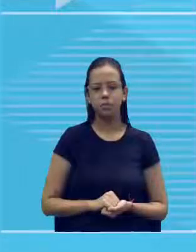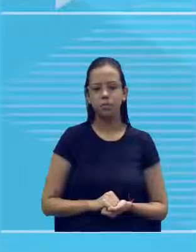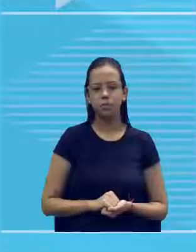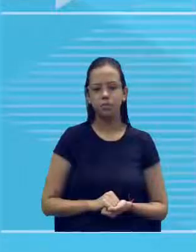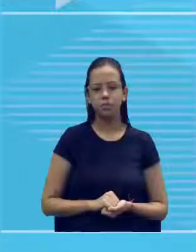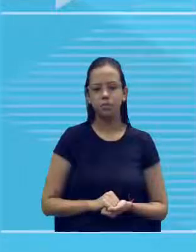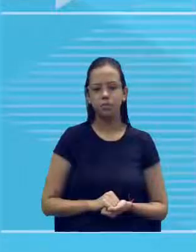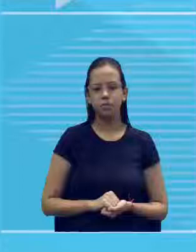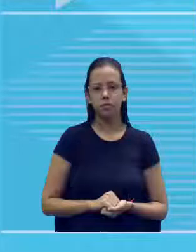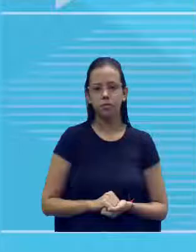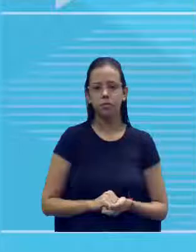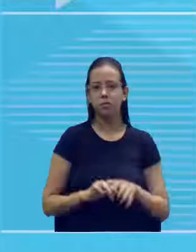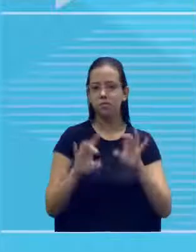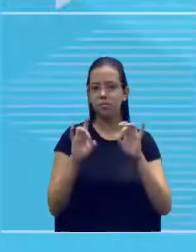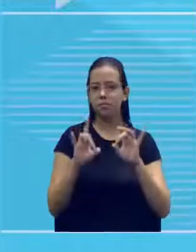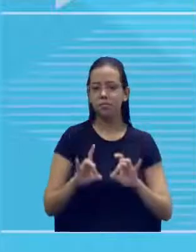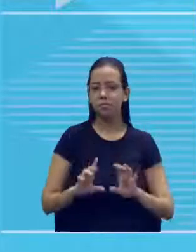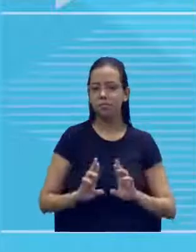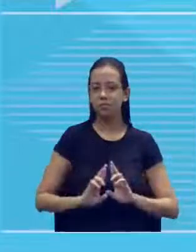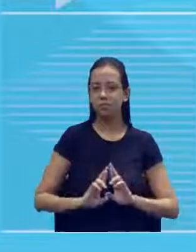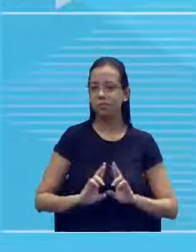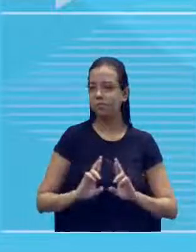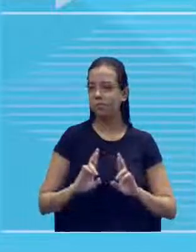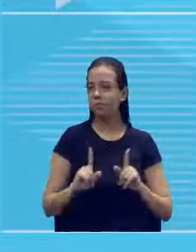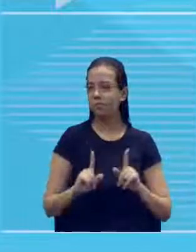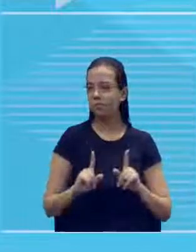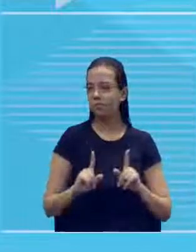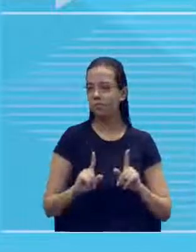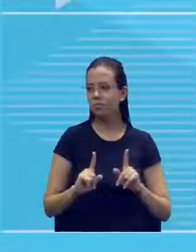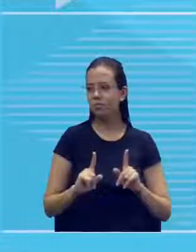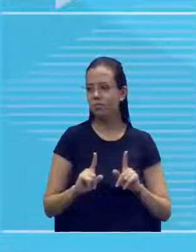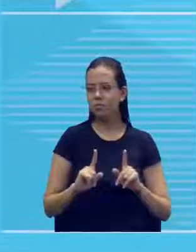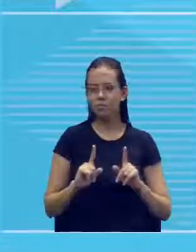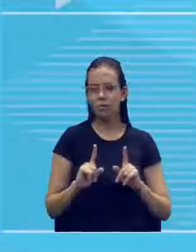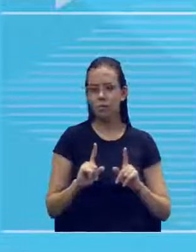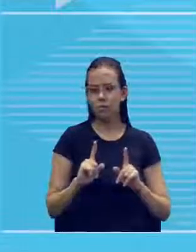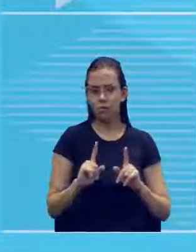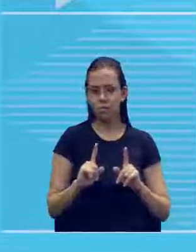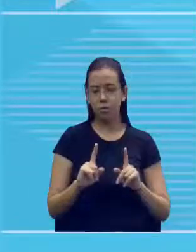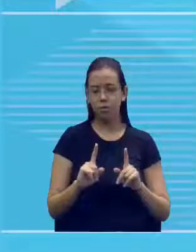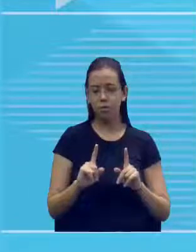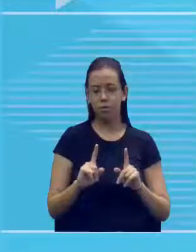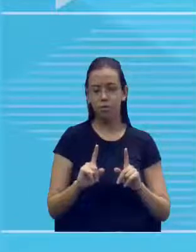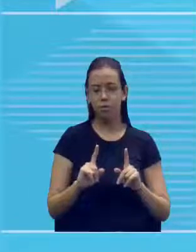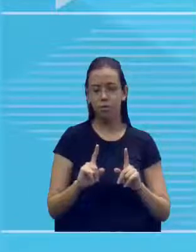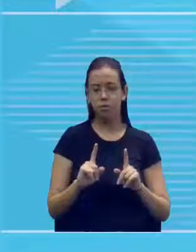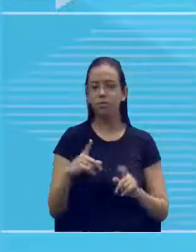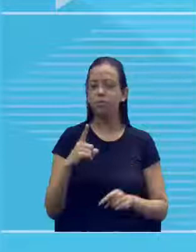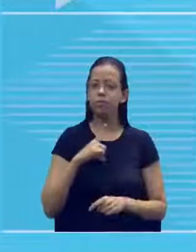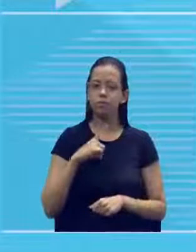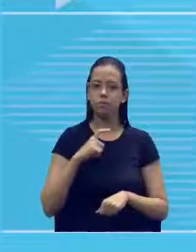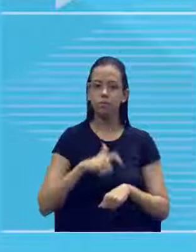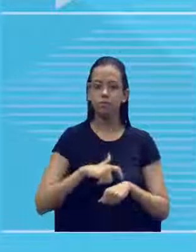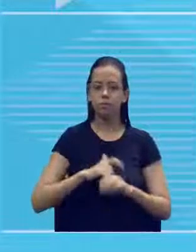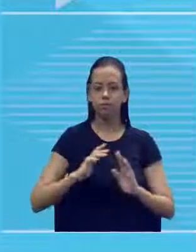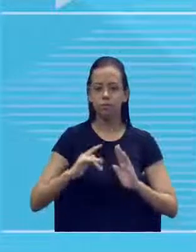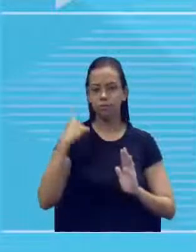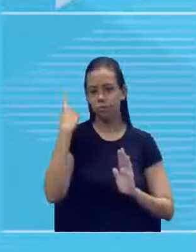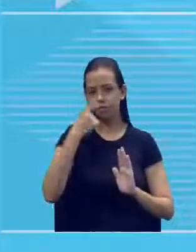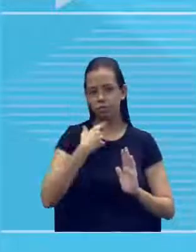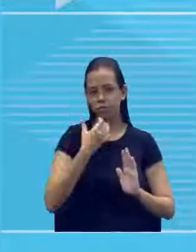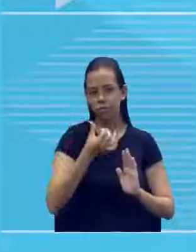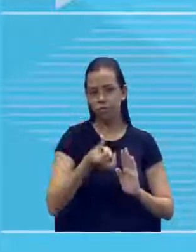tão diferente, né? Foi tão grandioso que durou 6 horas de